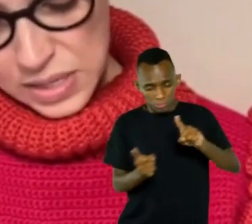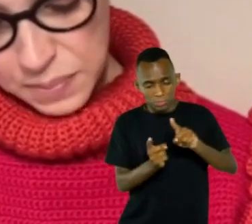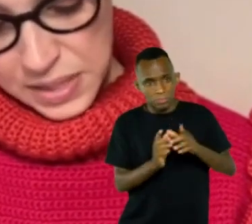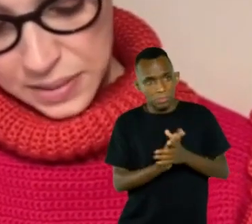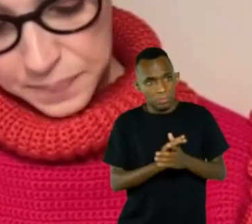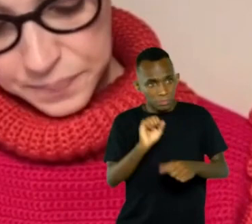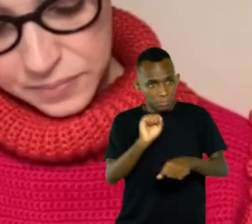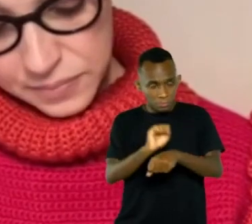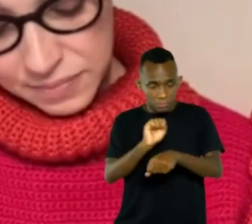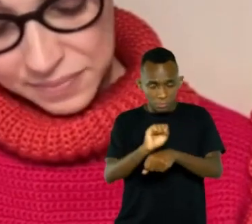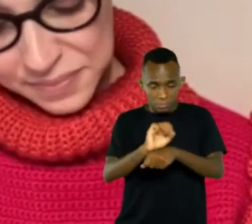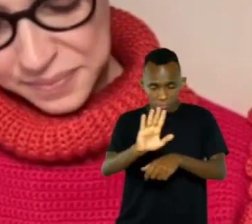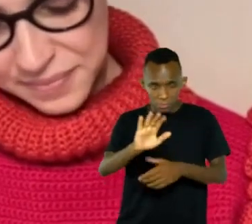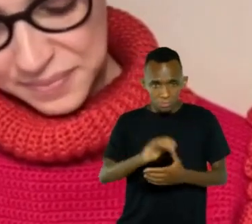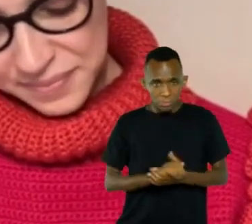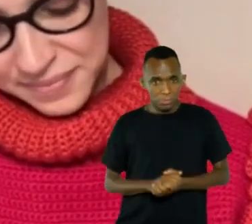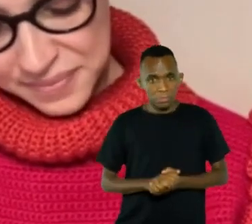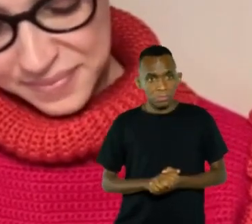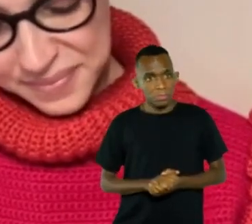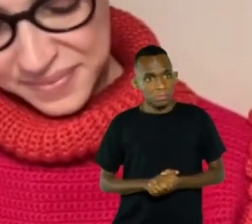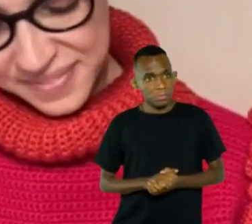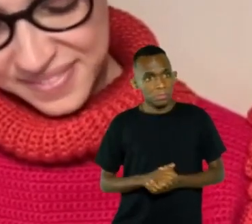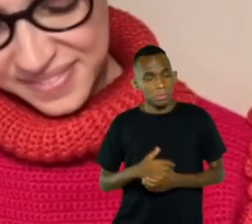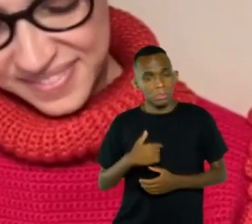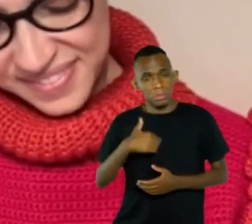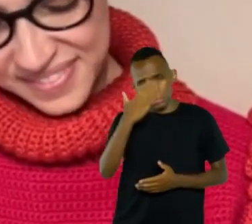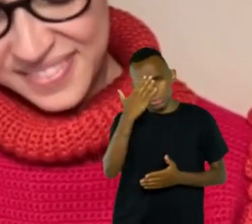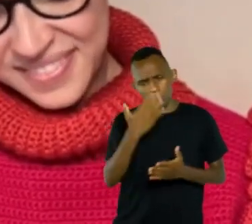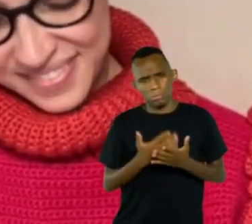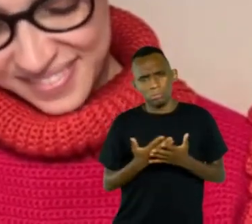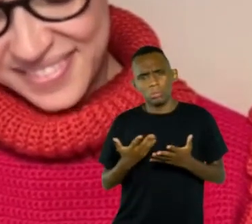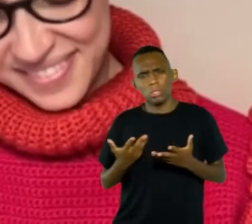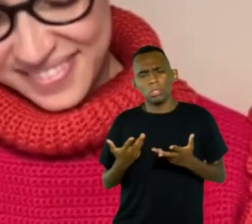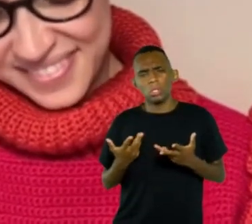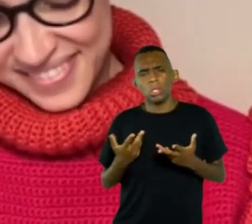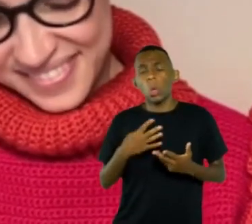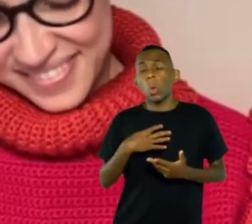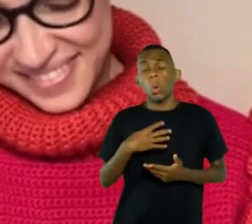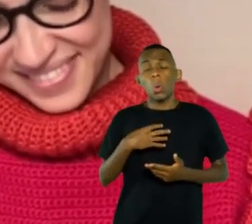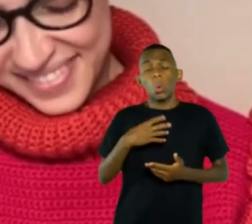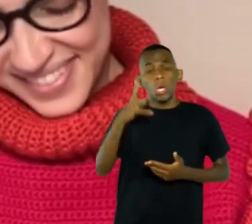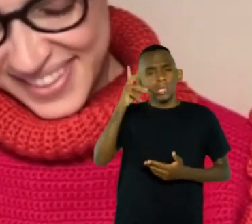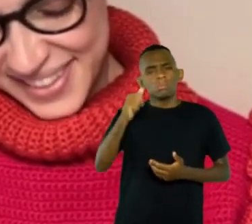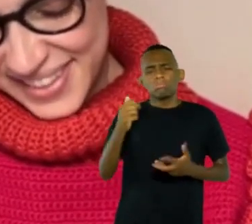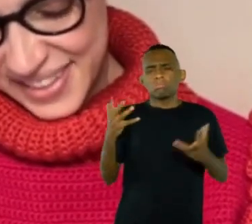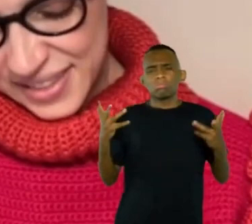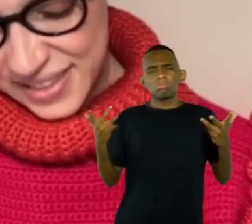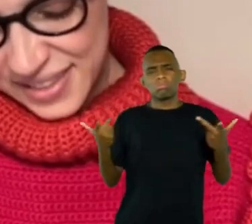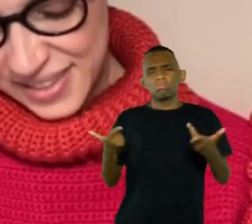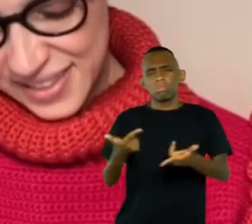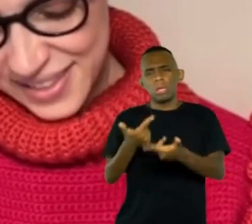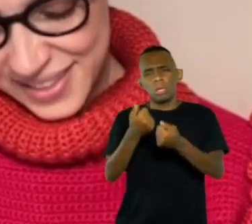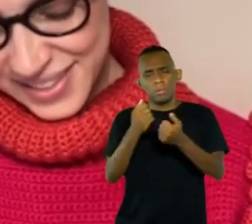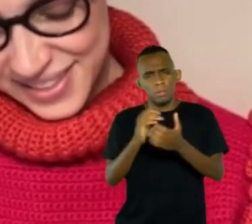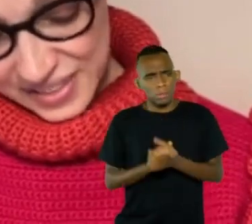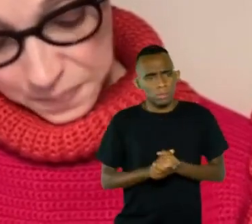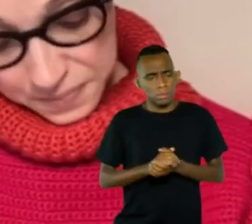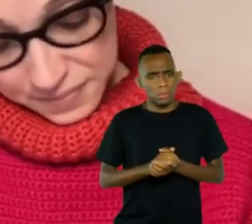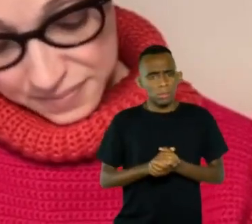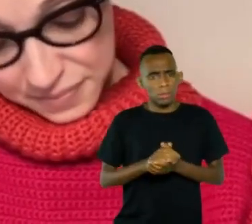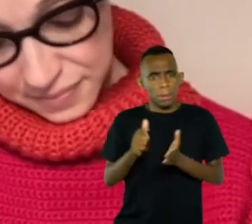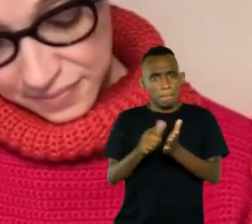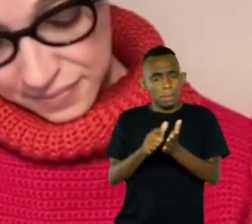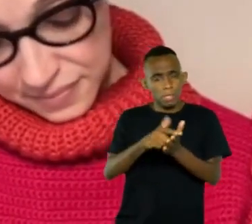estou escolhendo, peraí. E eu achei linda a oração ao tempo, que eu recomendo as pessoas para lerem, está na página